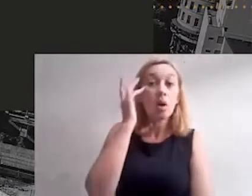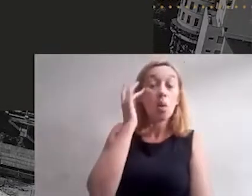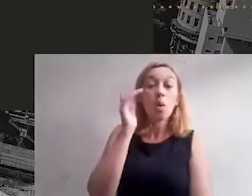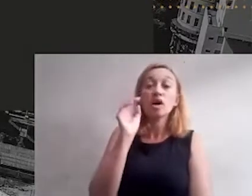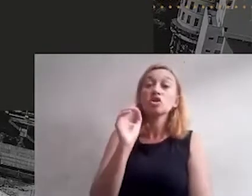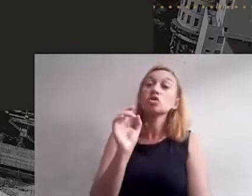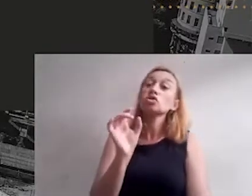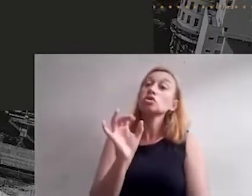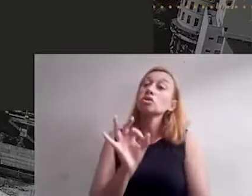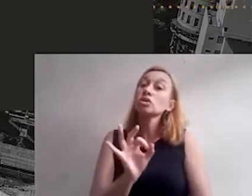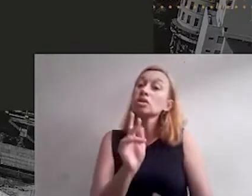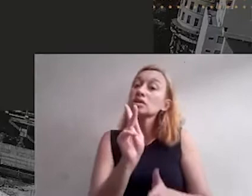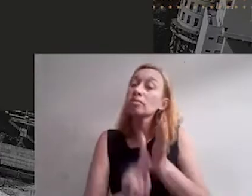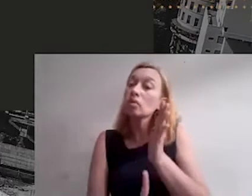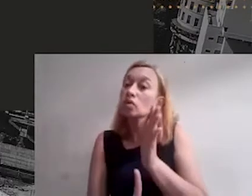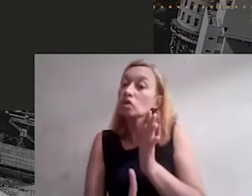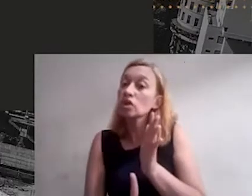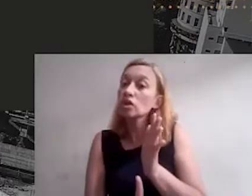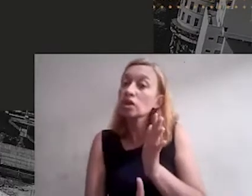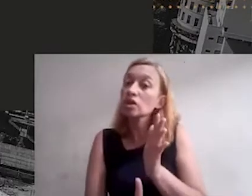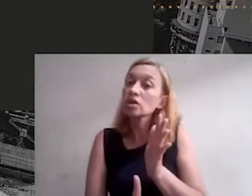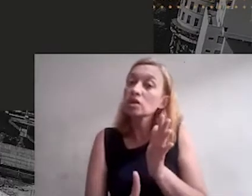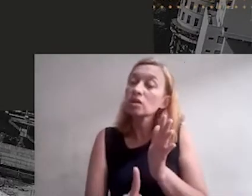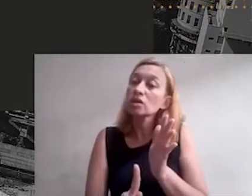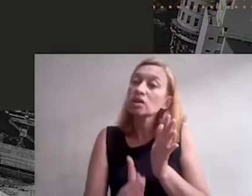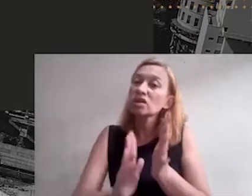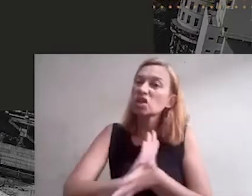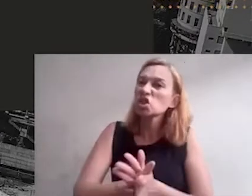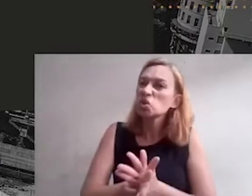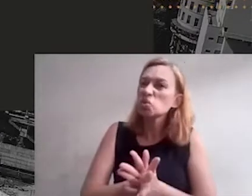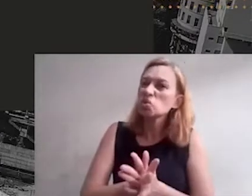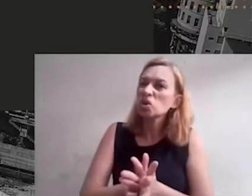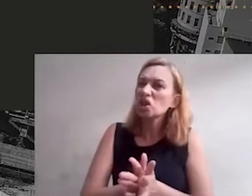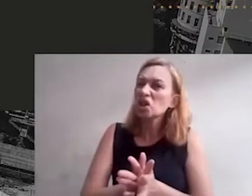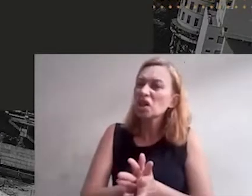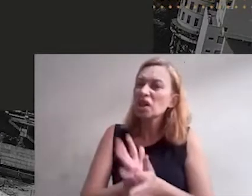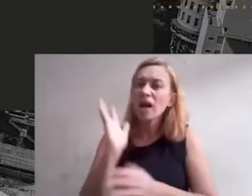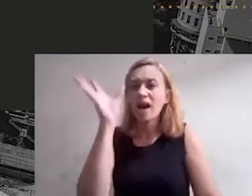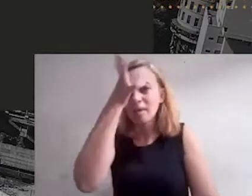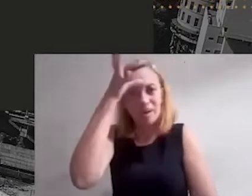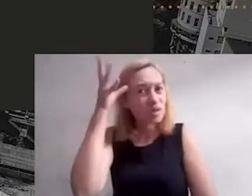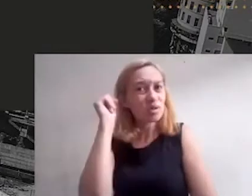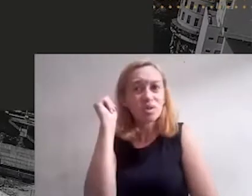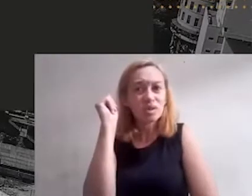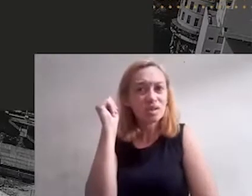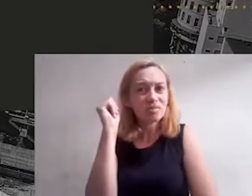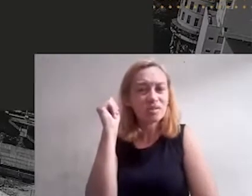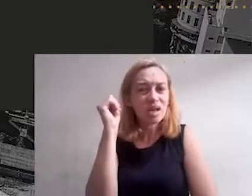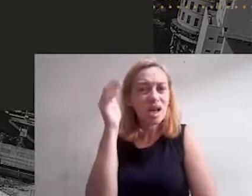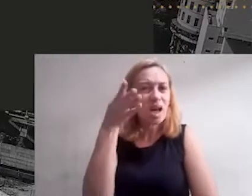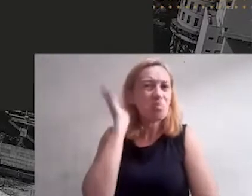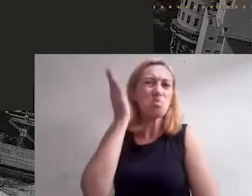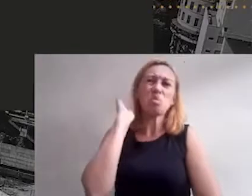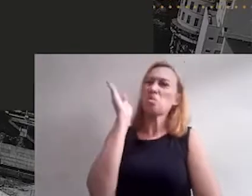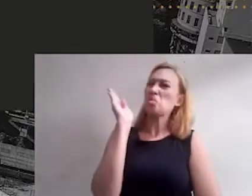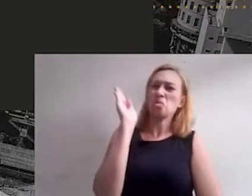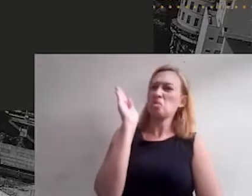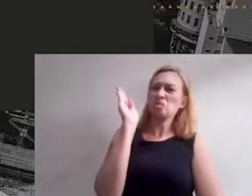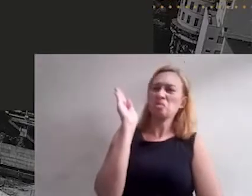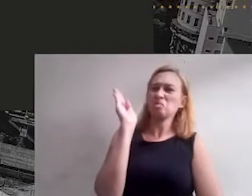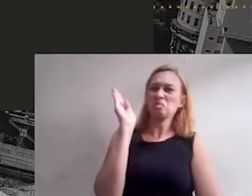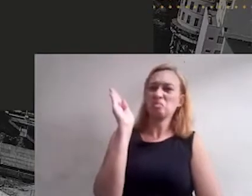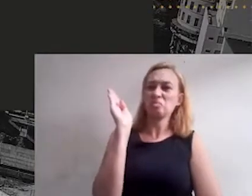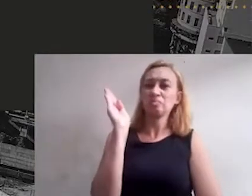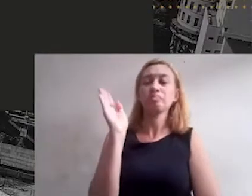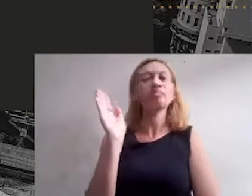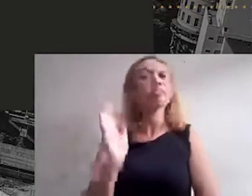ter como premissa que desmatar é burrice. Não é do interesse nacional. Eu fiz também há um tempo atrás aqui